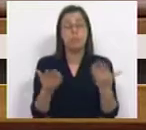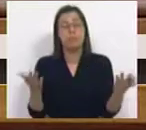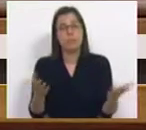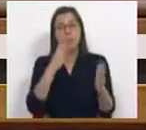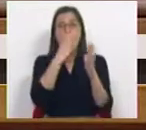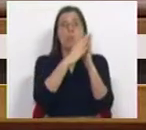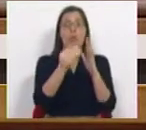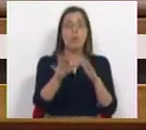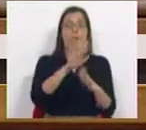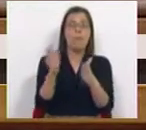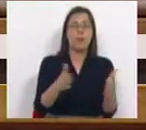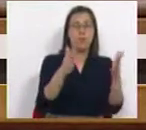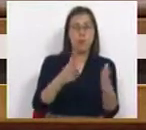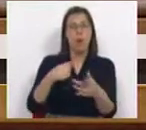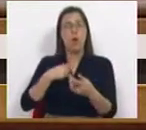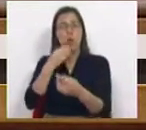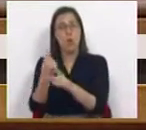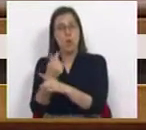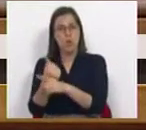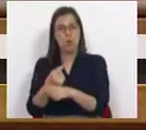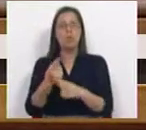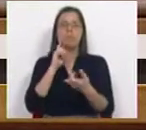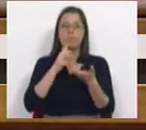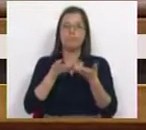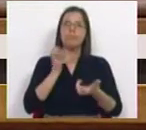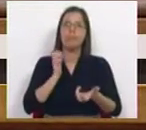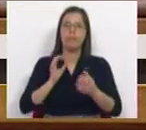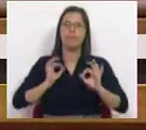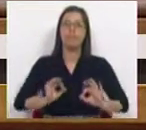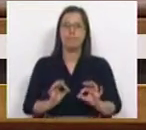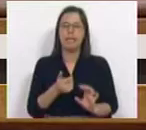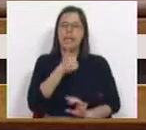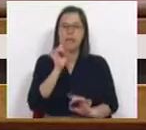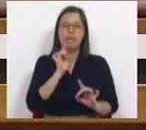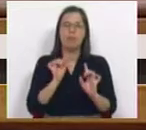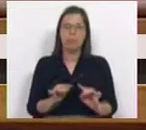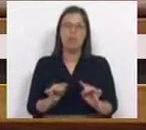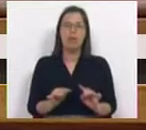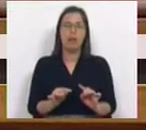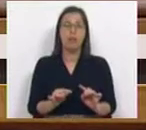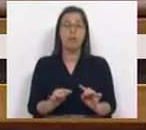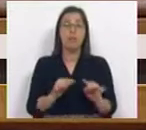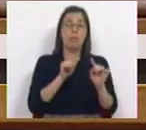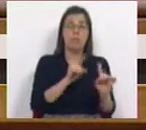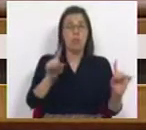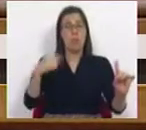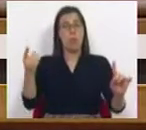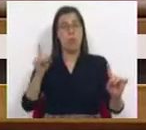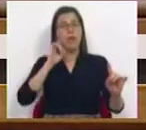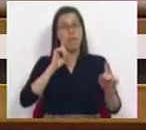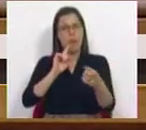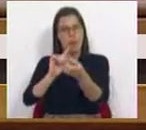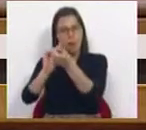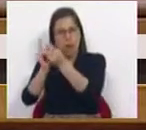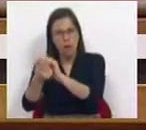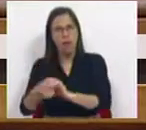tanto os modelos de produção como os padrões de consumo ganham uma relevância absolutamente decisiva. São uns e outros que importa